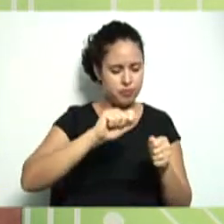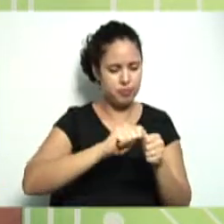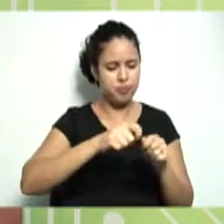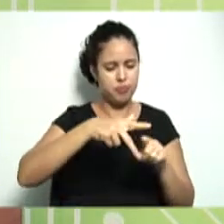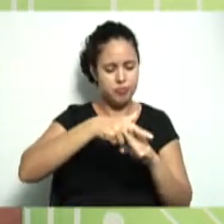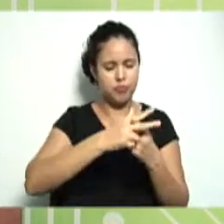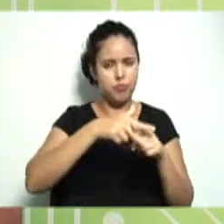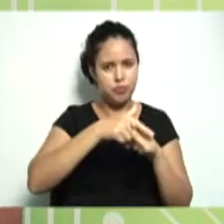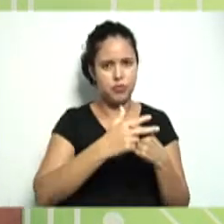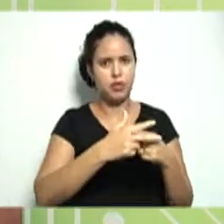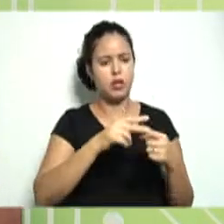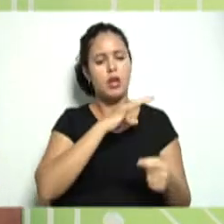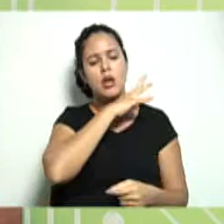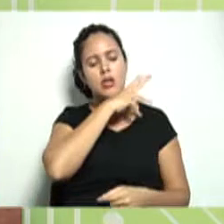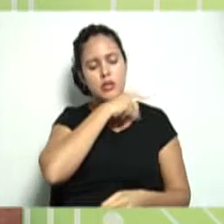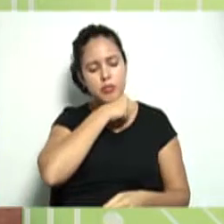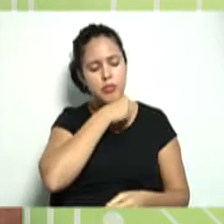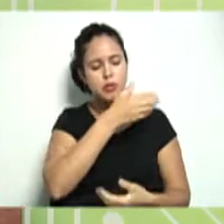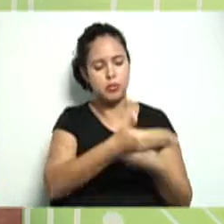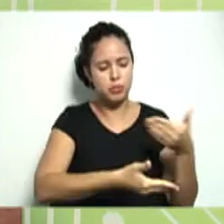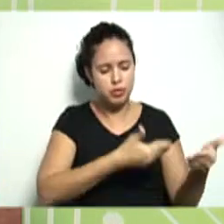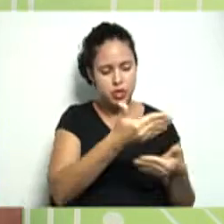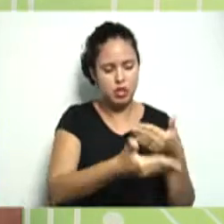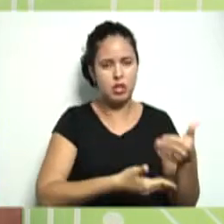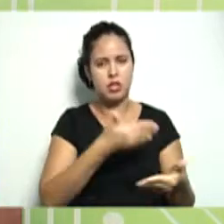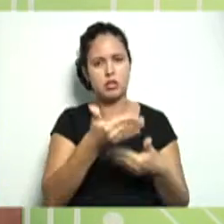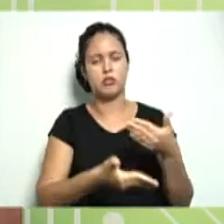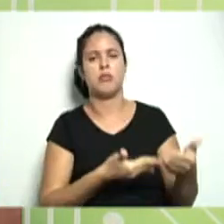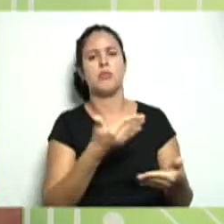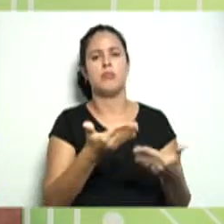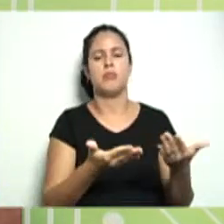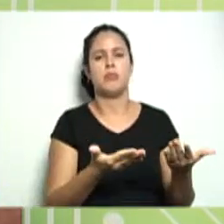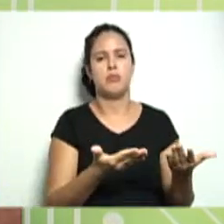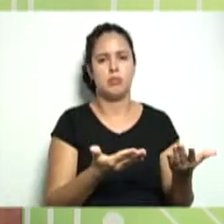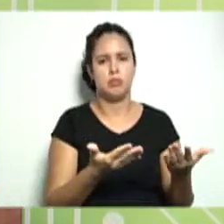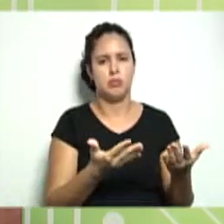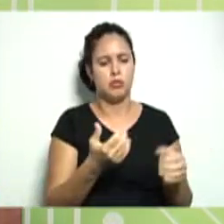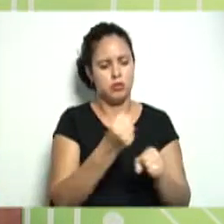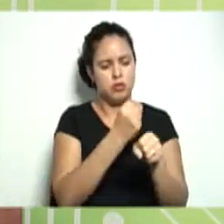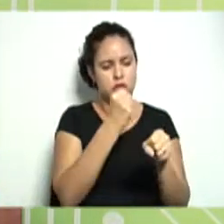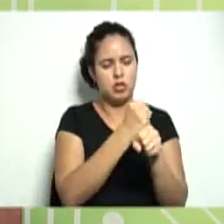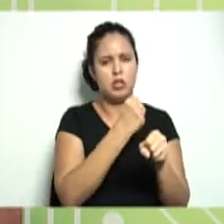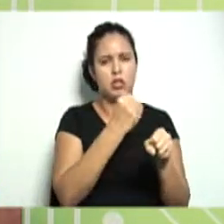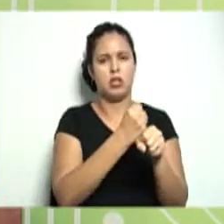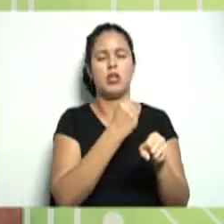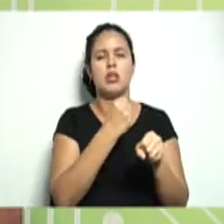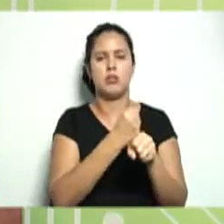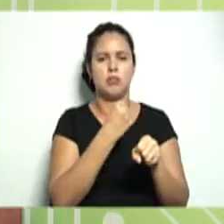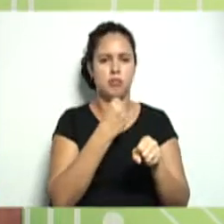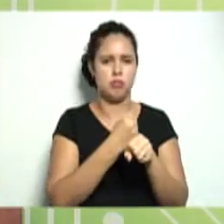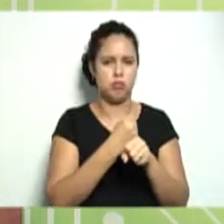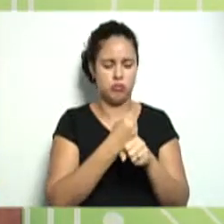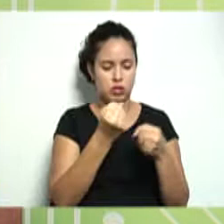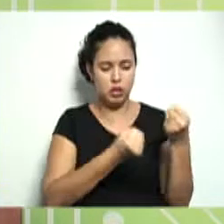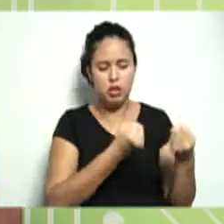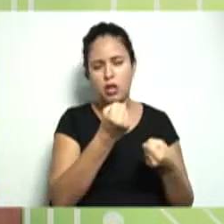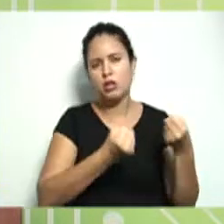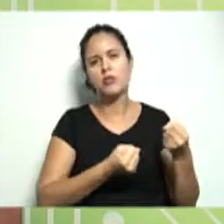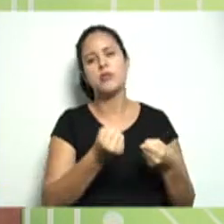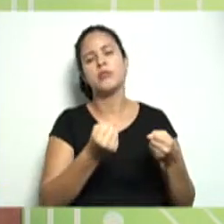aprender a cuidar de animais, ele tinha que saber, sei lá, consertar carroça, né? Então, o que